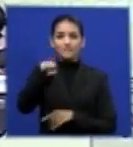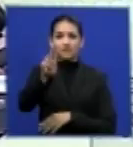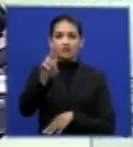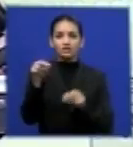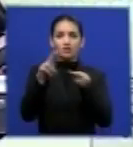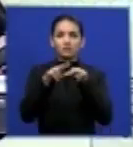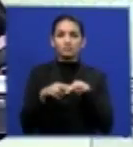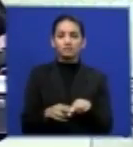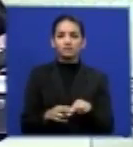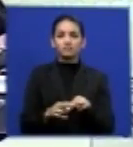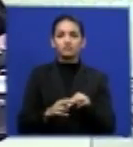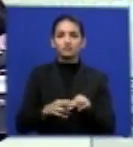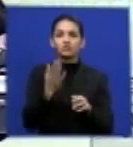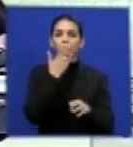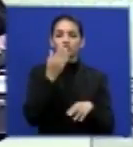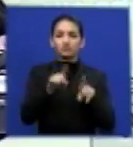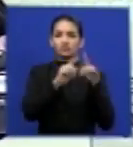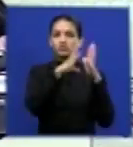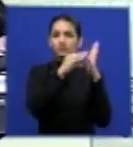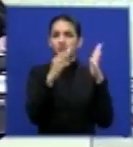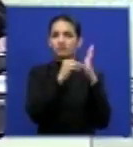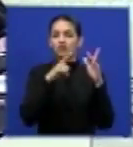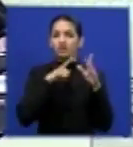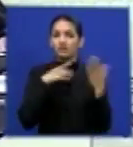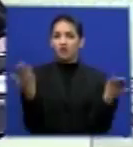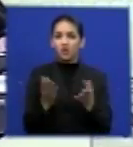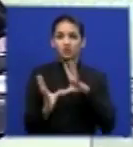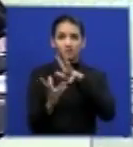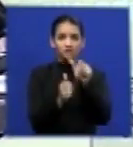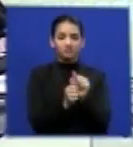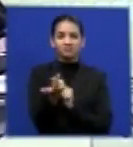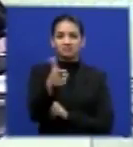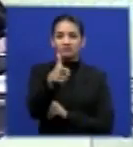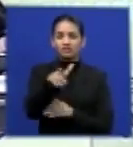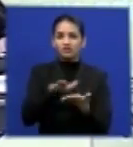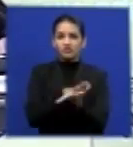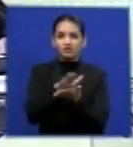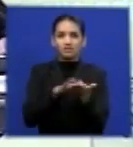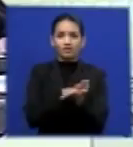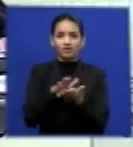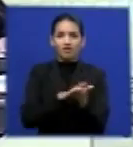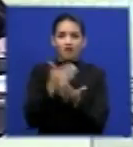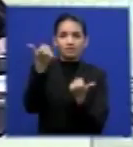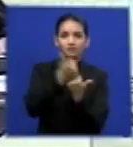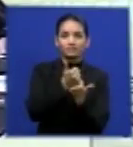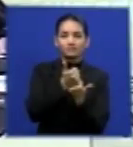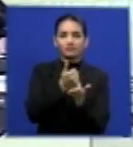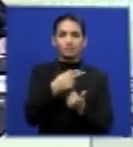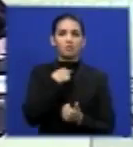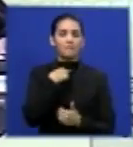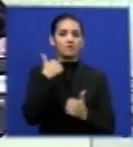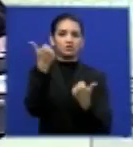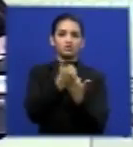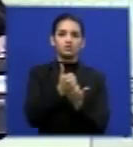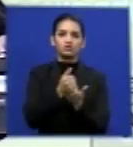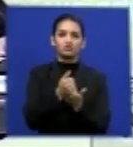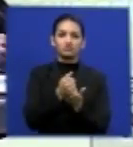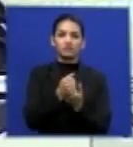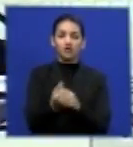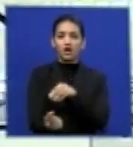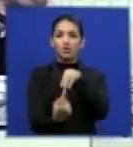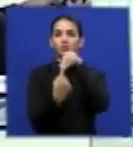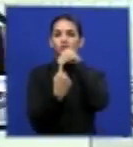de consumo que nós temos hoje no mundo, ele não tem nenhum substituto. Ele é o único para a função que ele